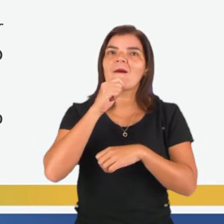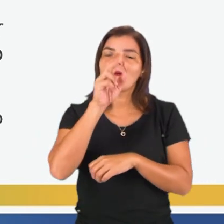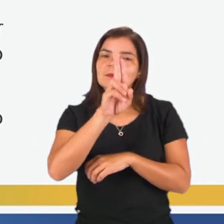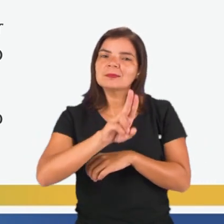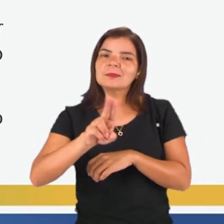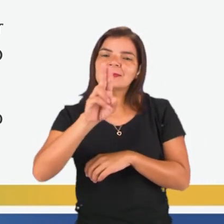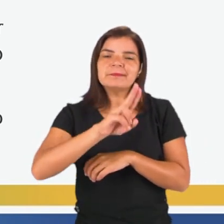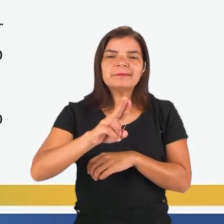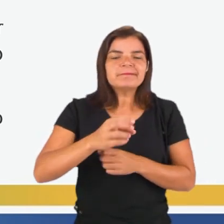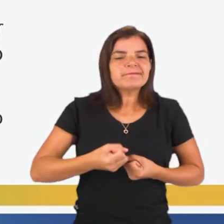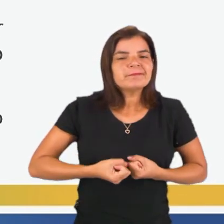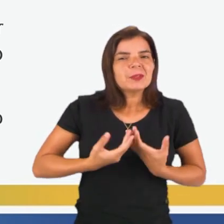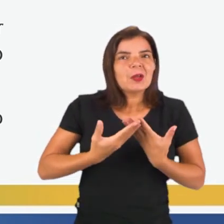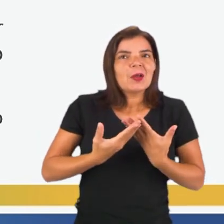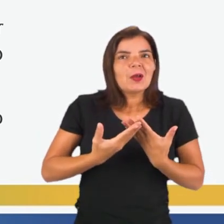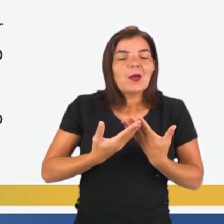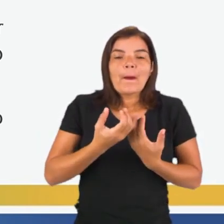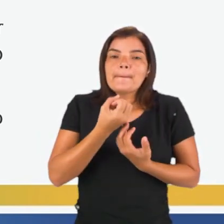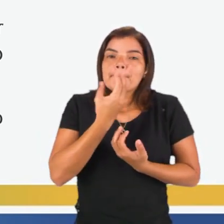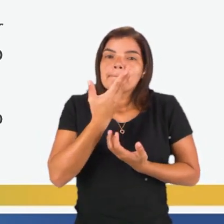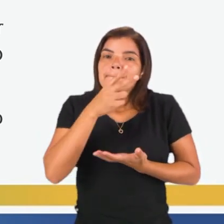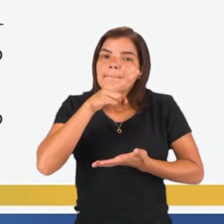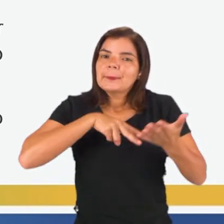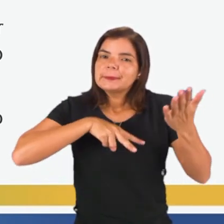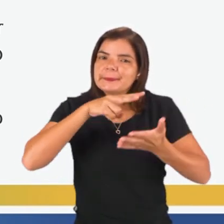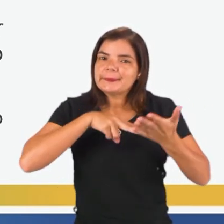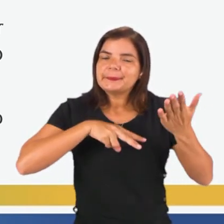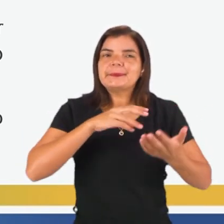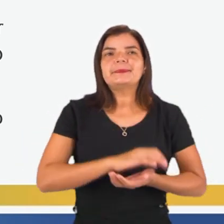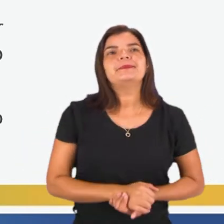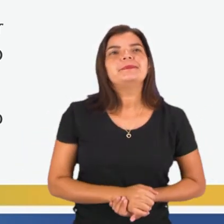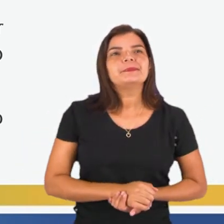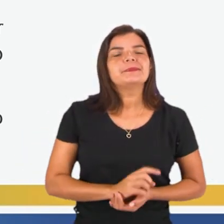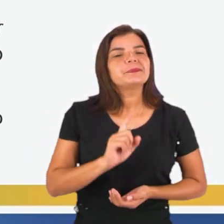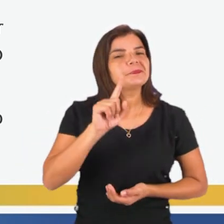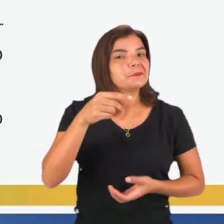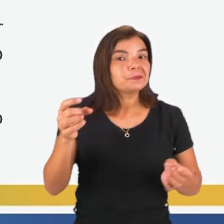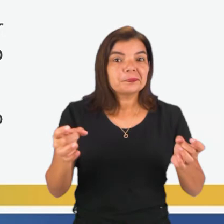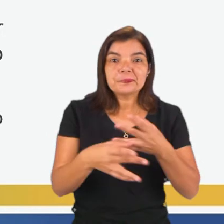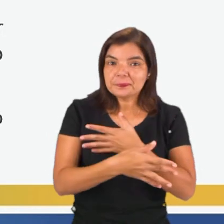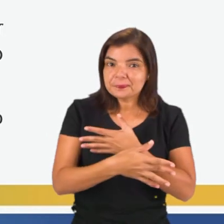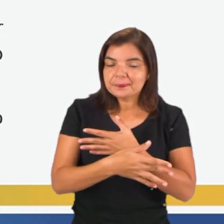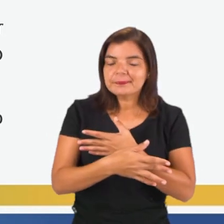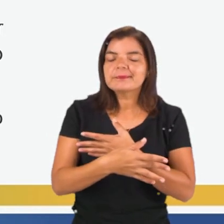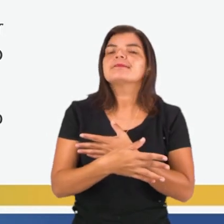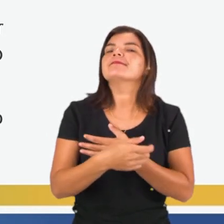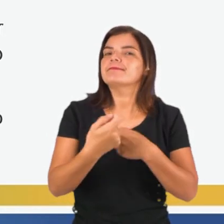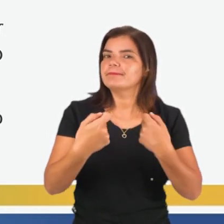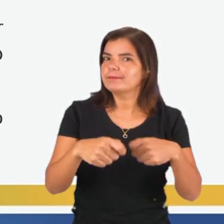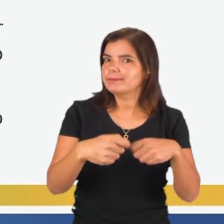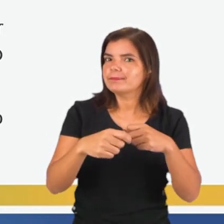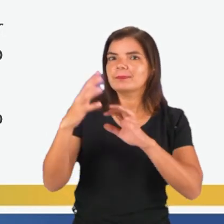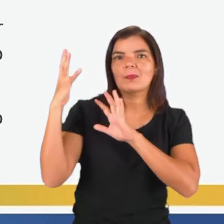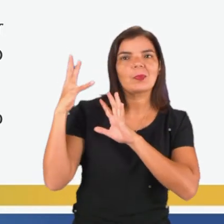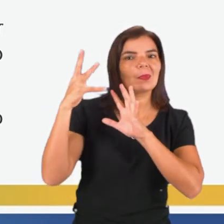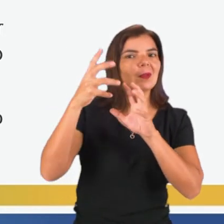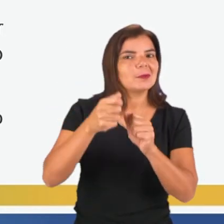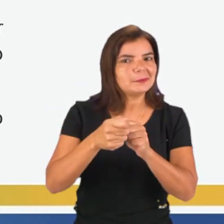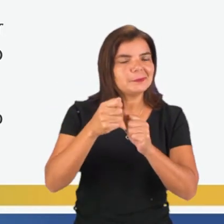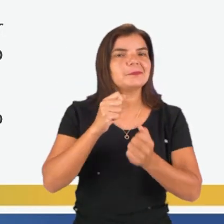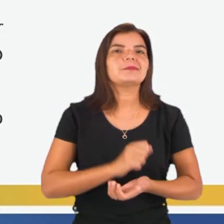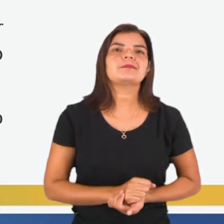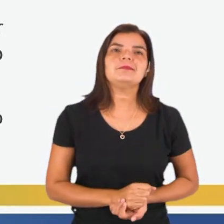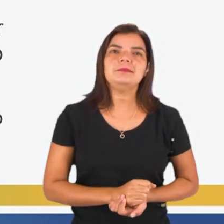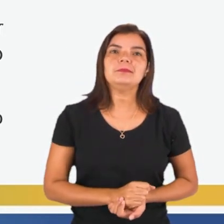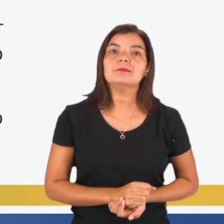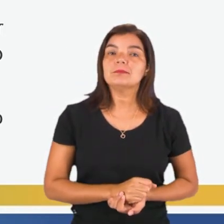ainda utilizar a expressão boa leitura. Depois de tudo pronto, vale a pena revisar.